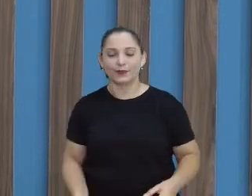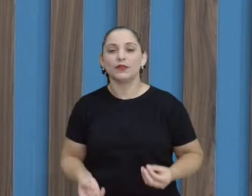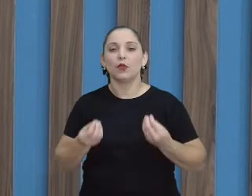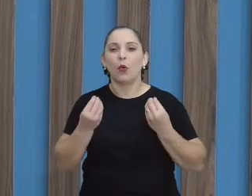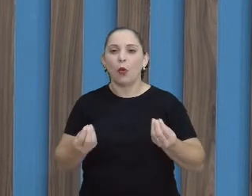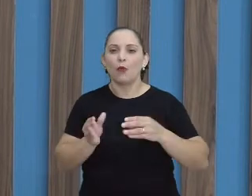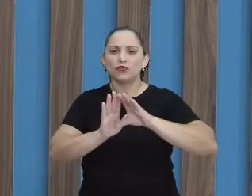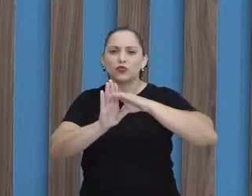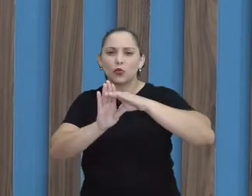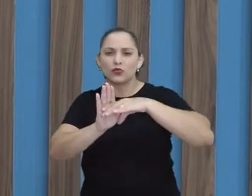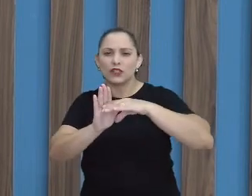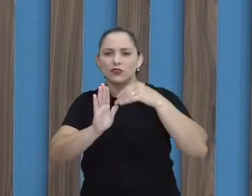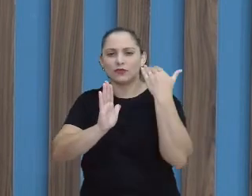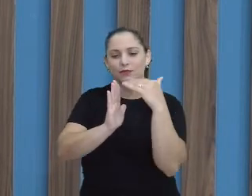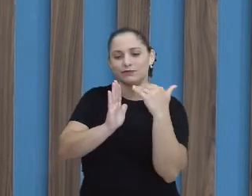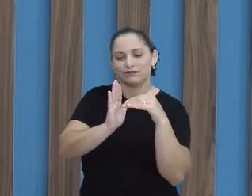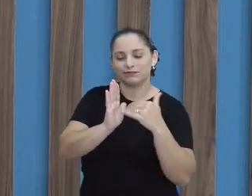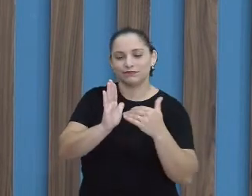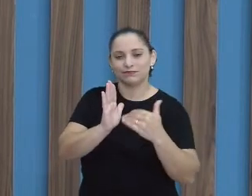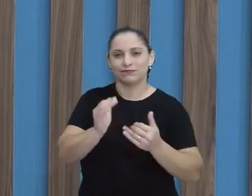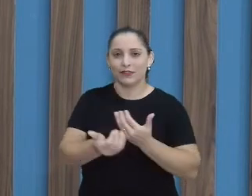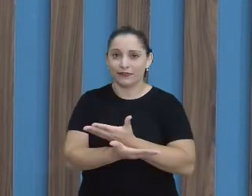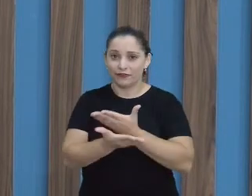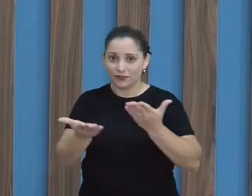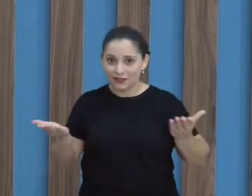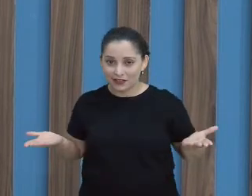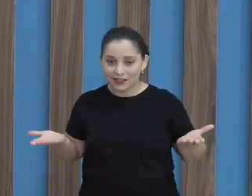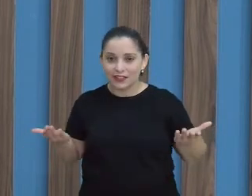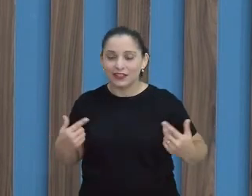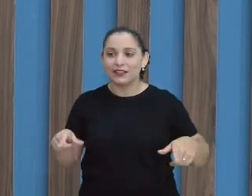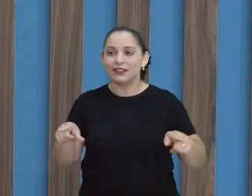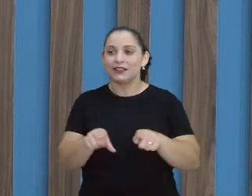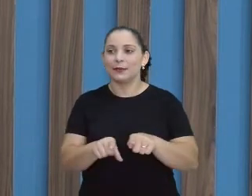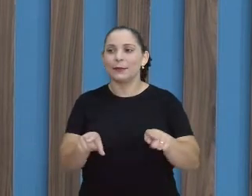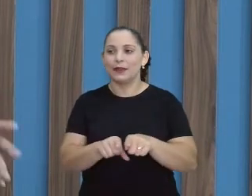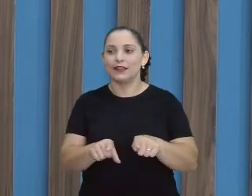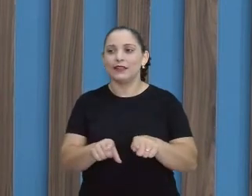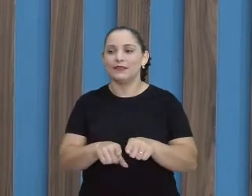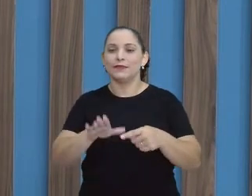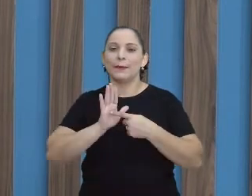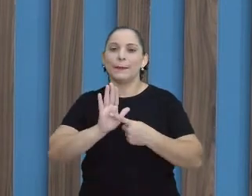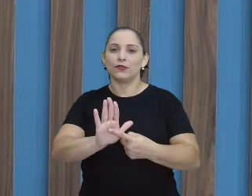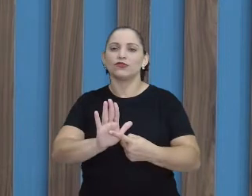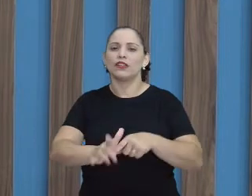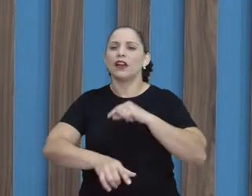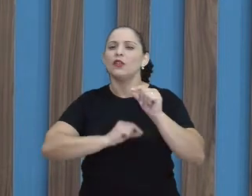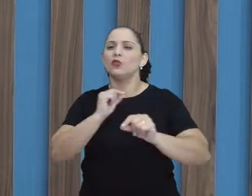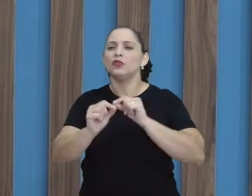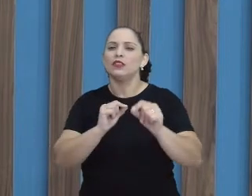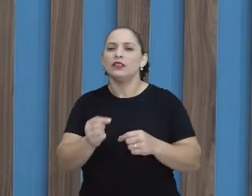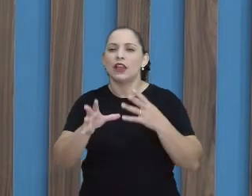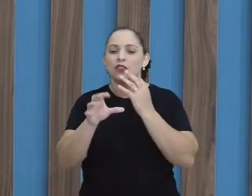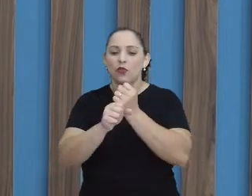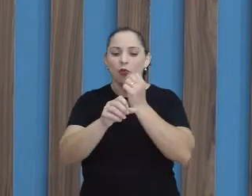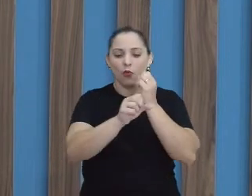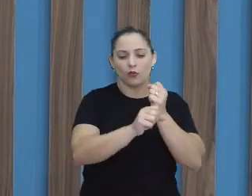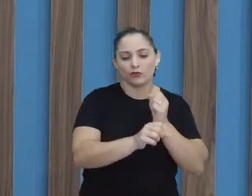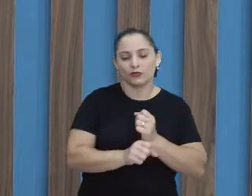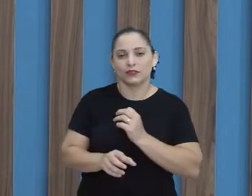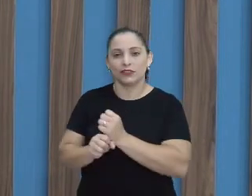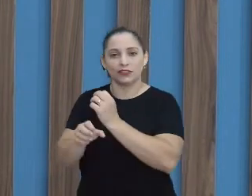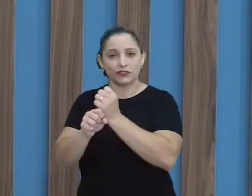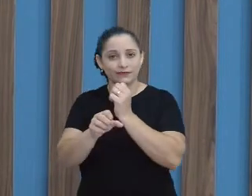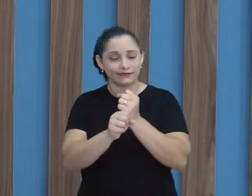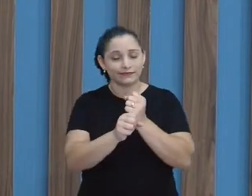conceitos iniciais, certo? Para você e mostrando aí, a gente vai mostrar aí alguns probleminhas, né? Como ele falou aí, alguns